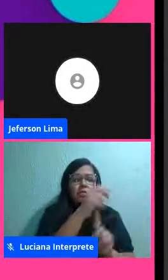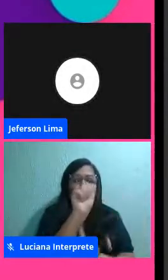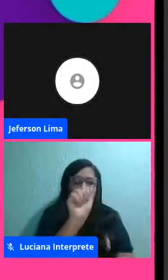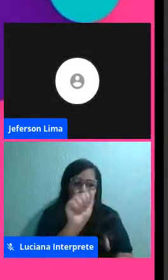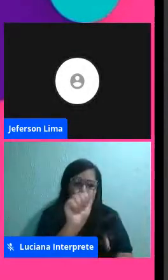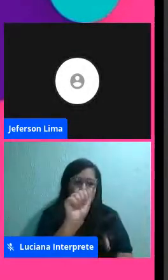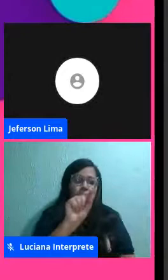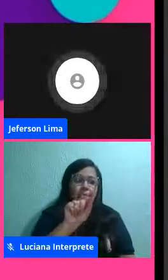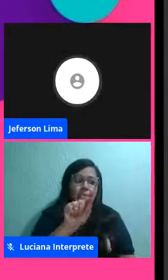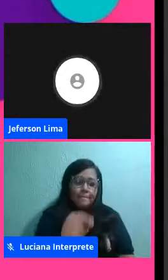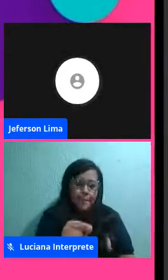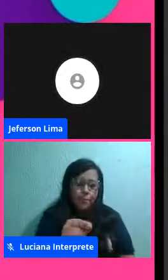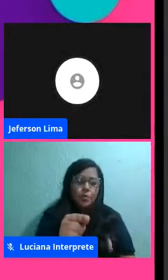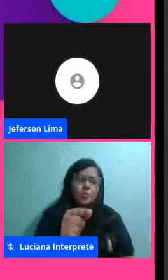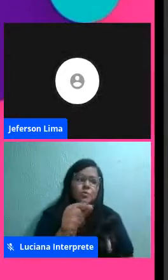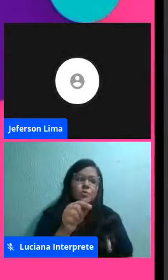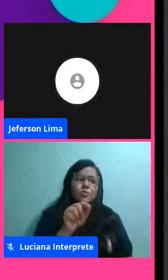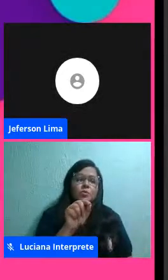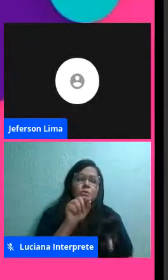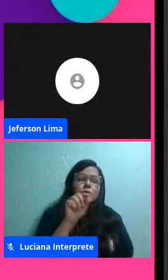ponto, update.